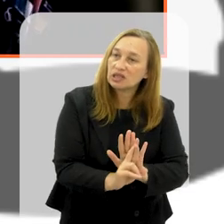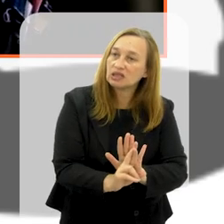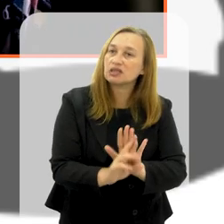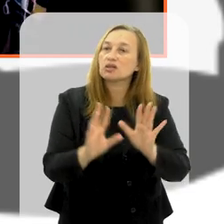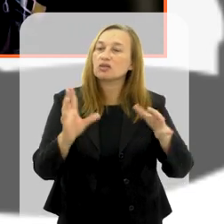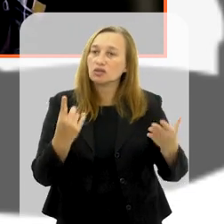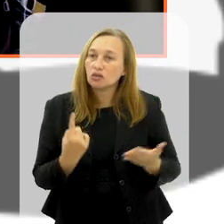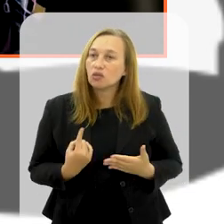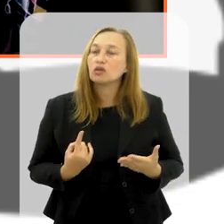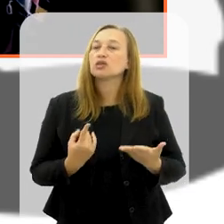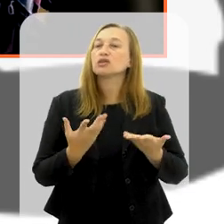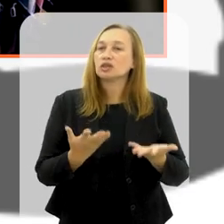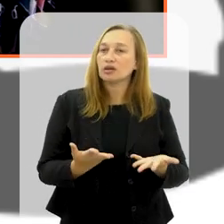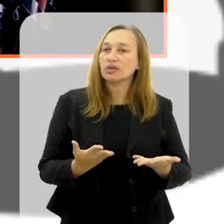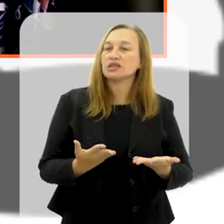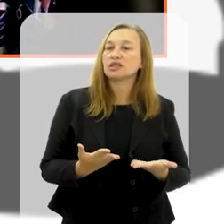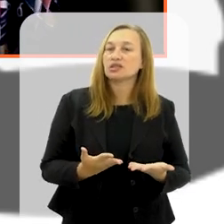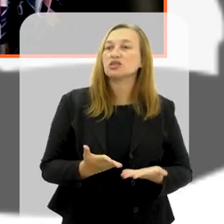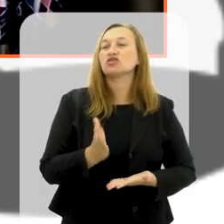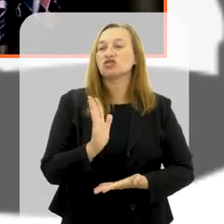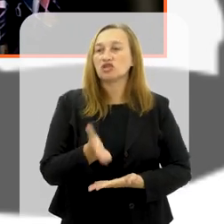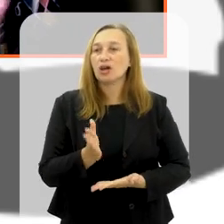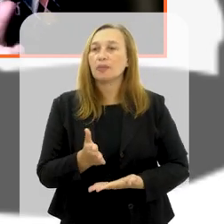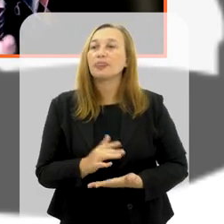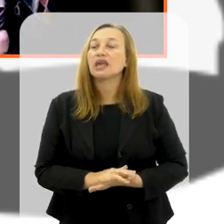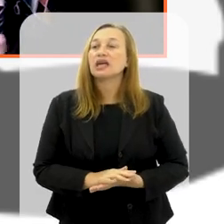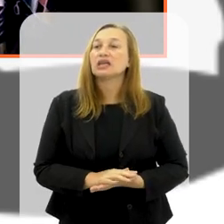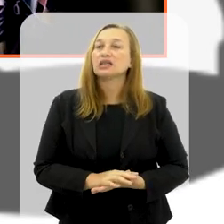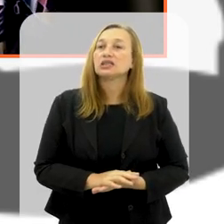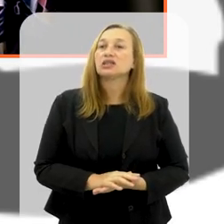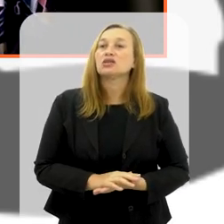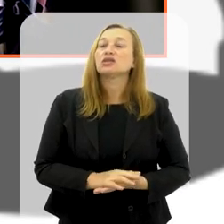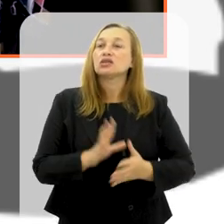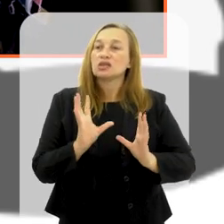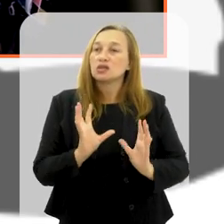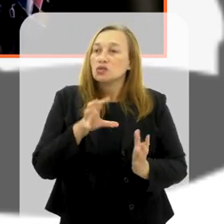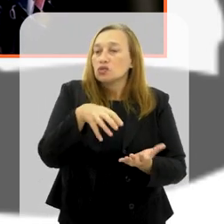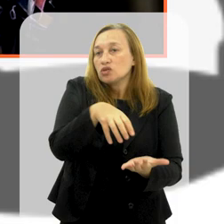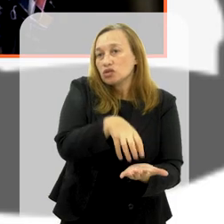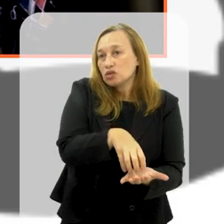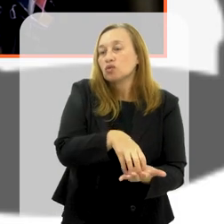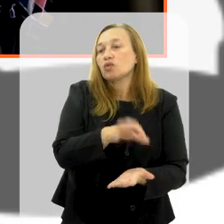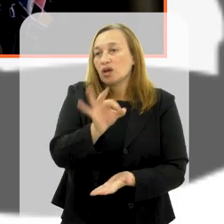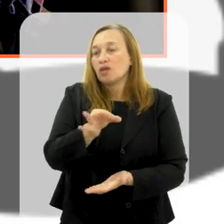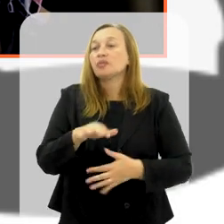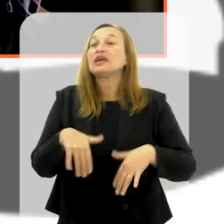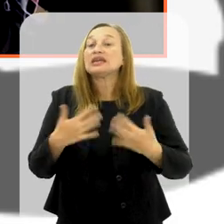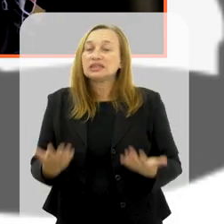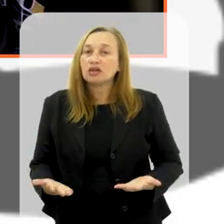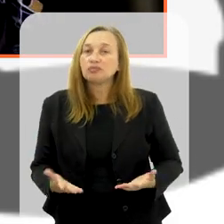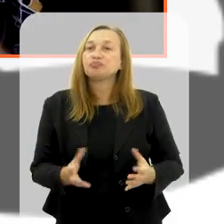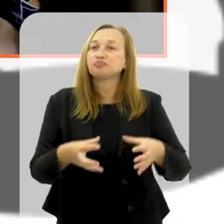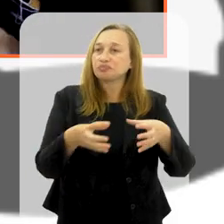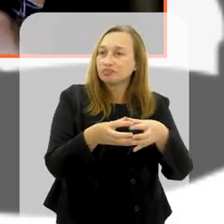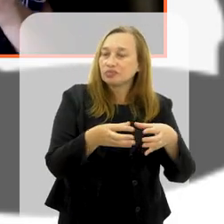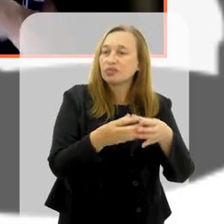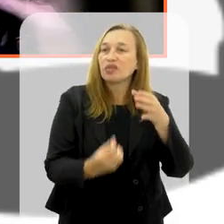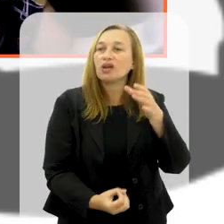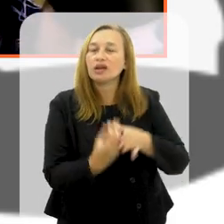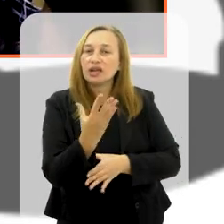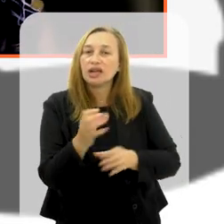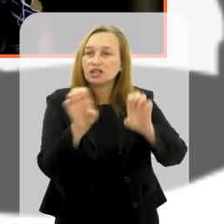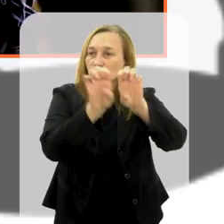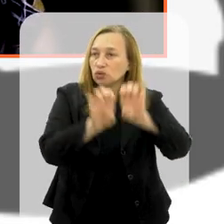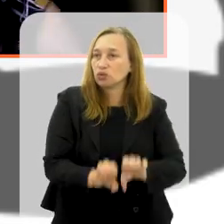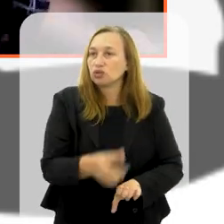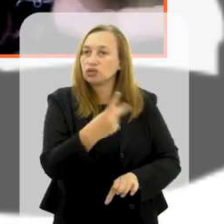representação consolidada no país. Representatividade, E isso, aí, esse setorial, né? setorial. E esse então grupo vai criar a